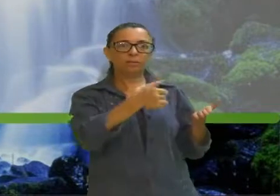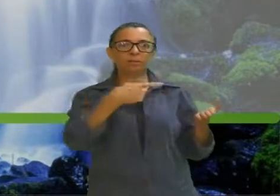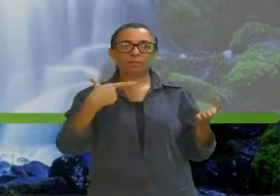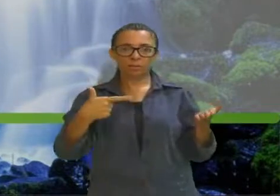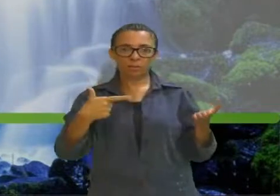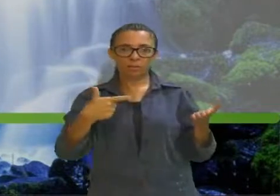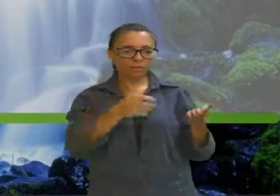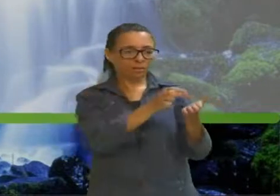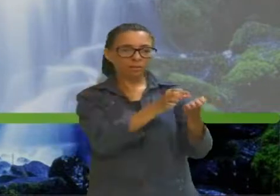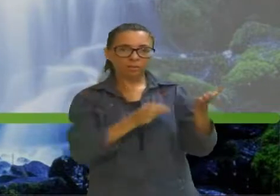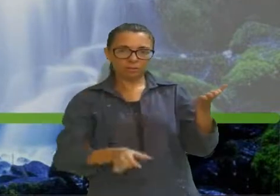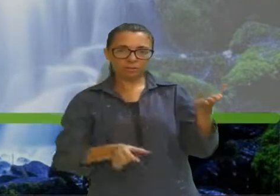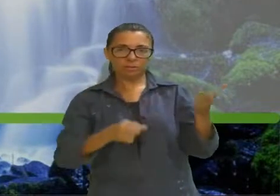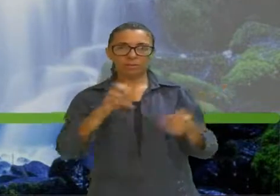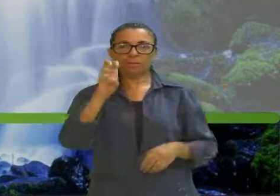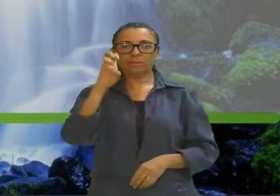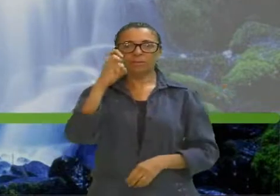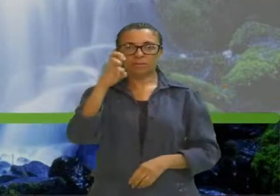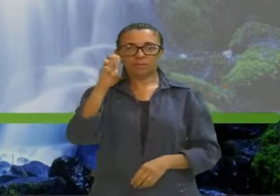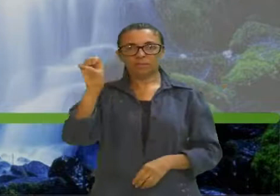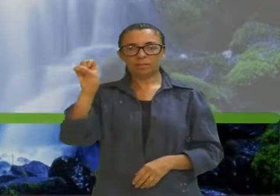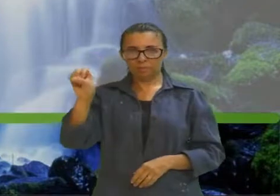Mateus 12,50.